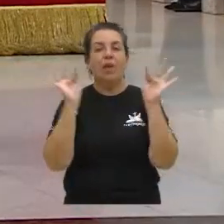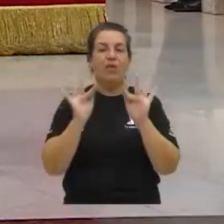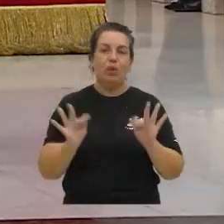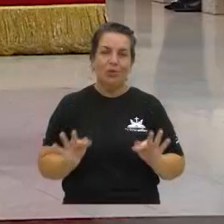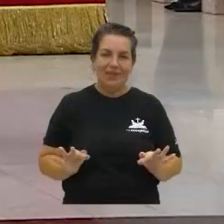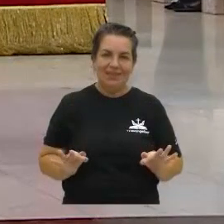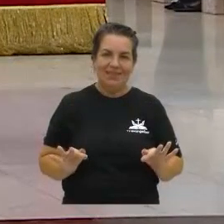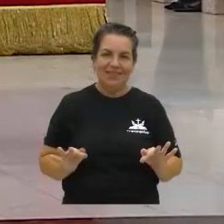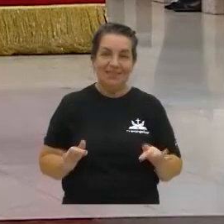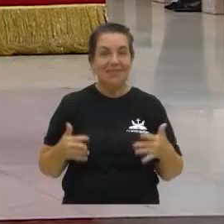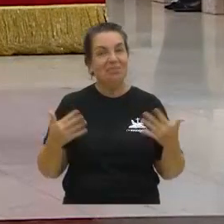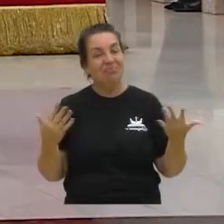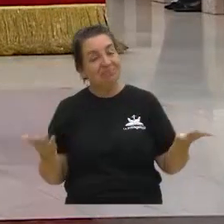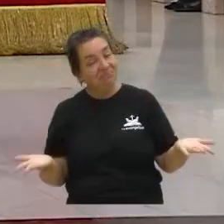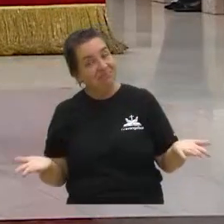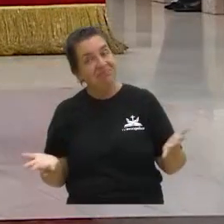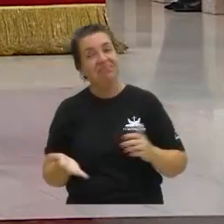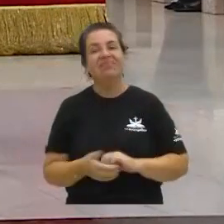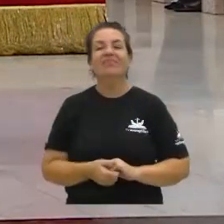bem-aventuranças,